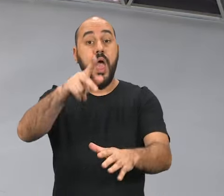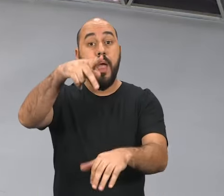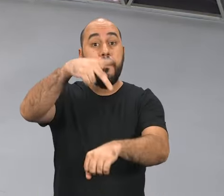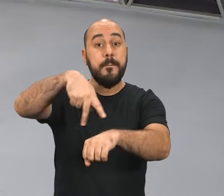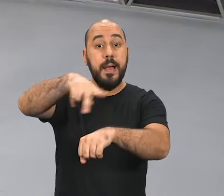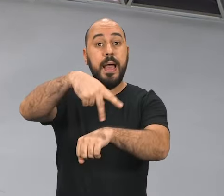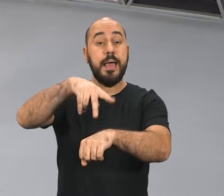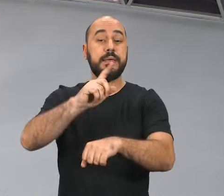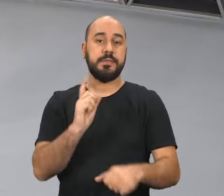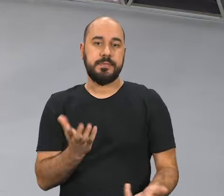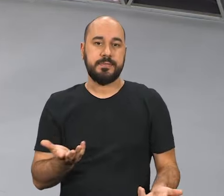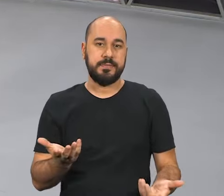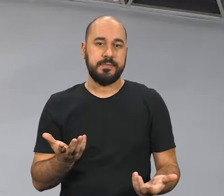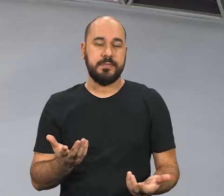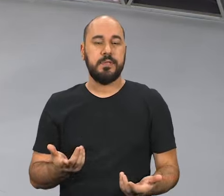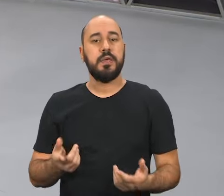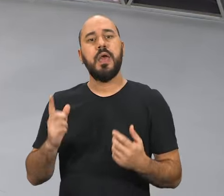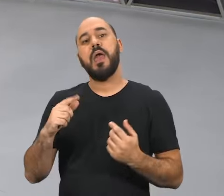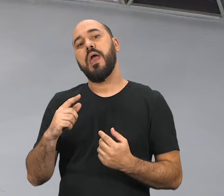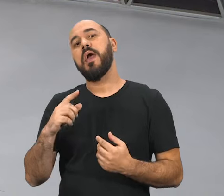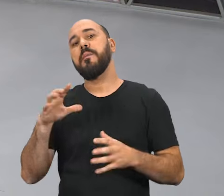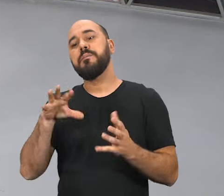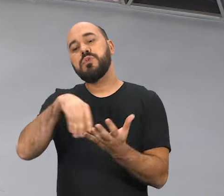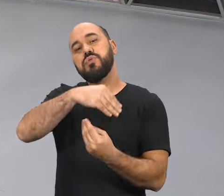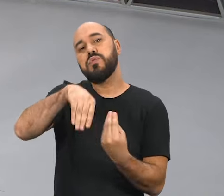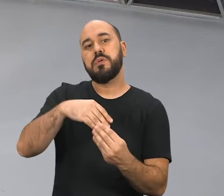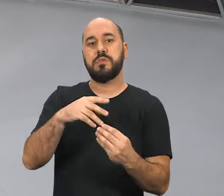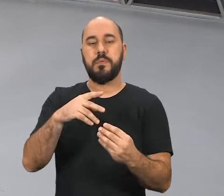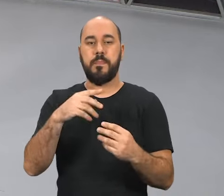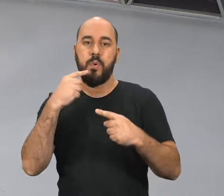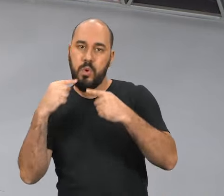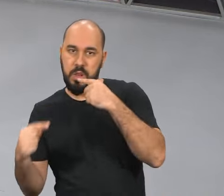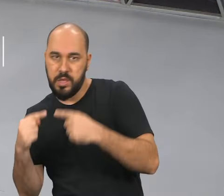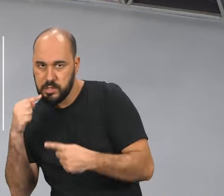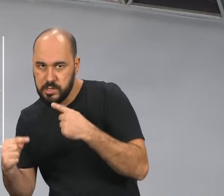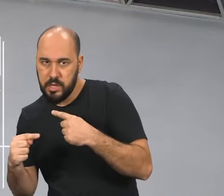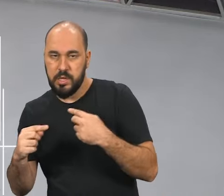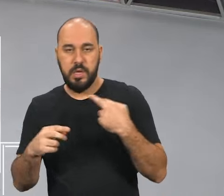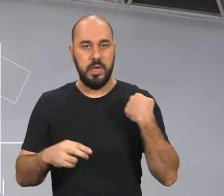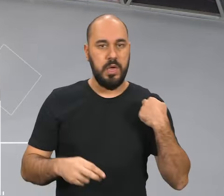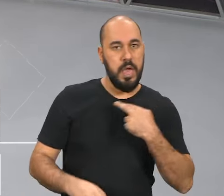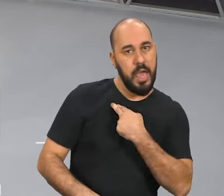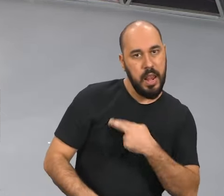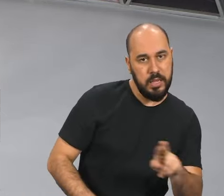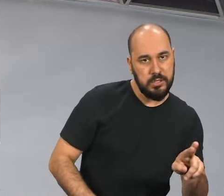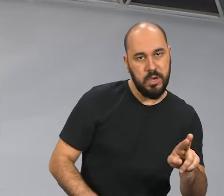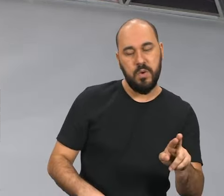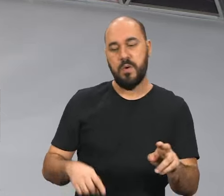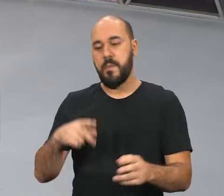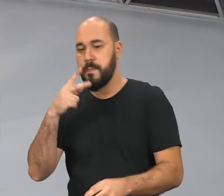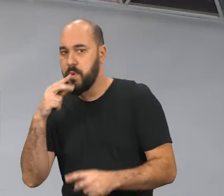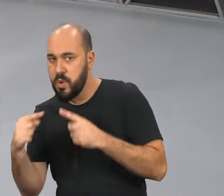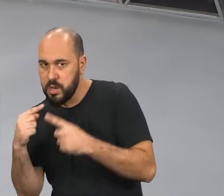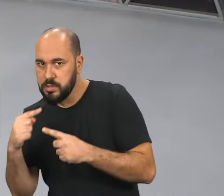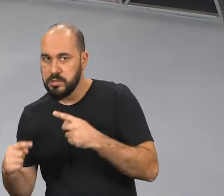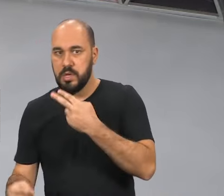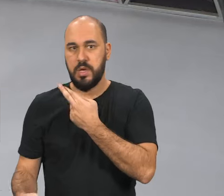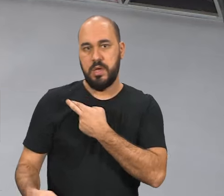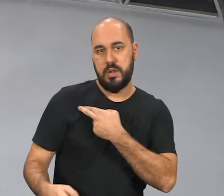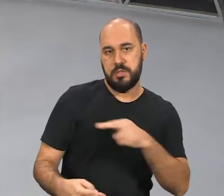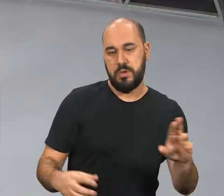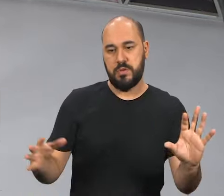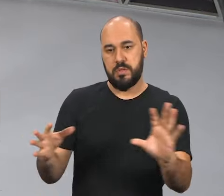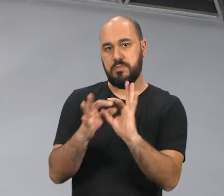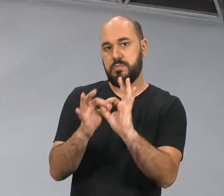é uma mistura, é uma mescla de política e religião, de religião e de política. Isso ocorreu, então, como um